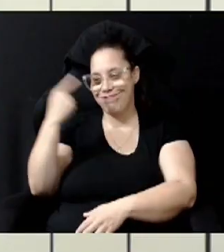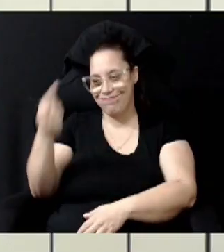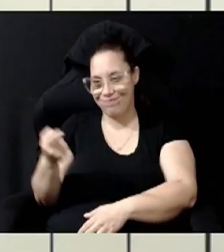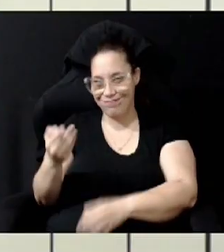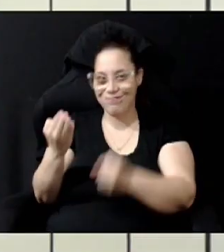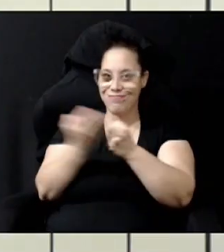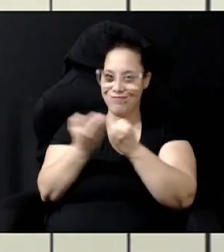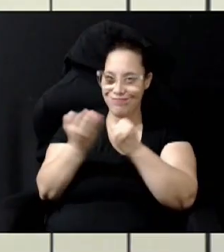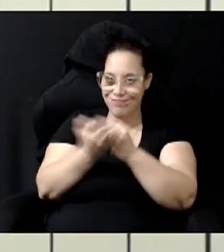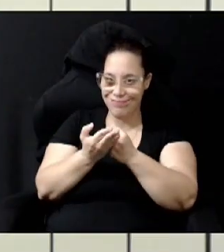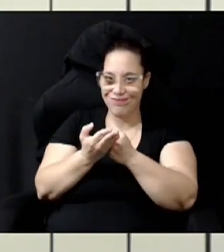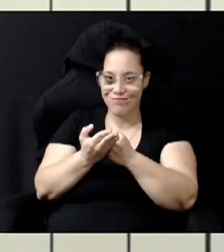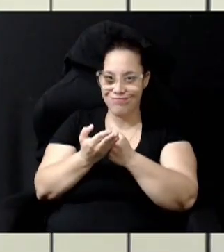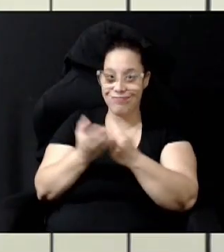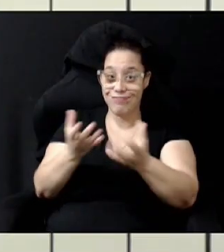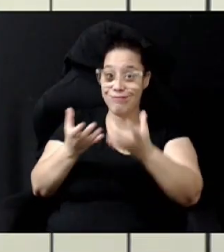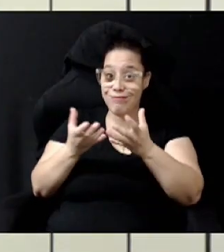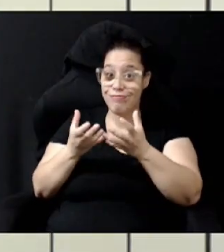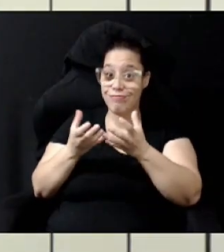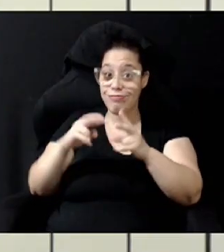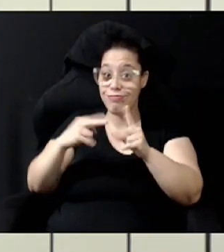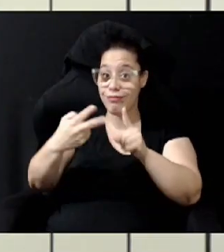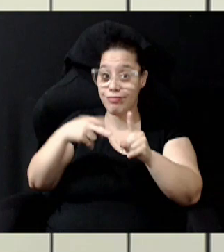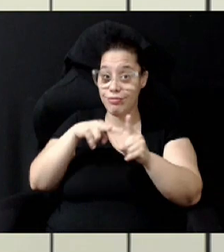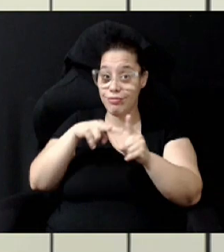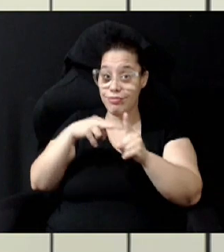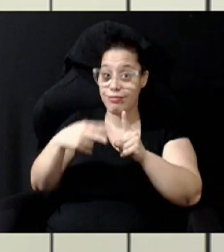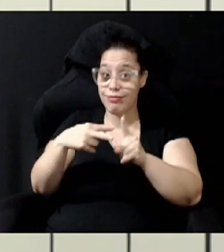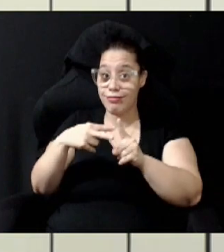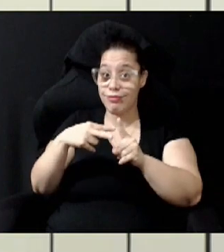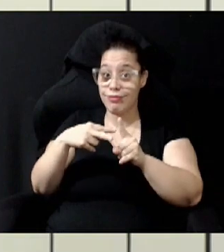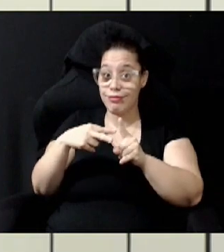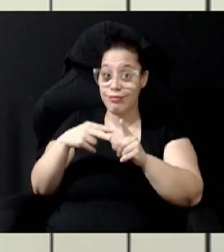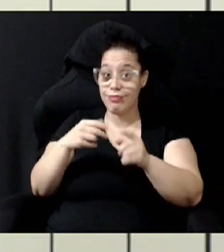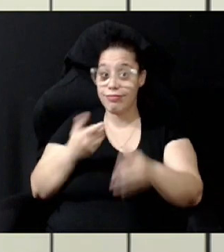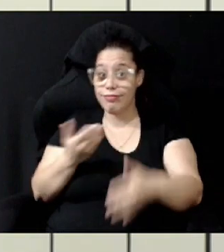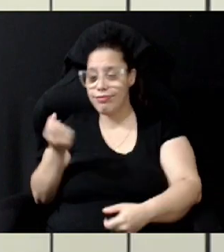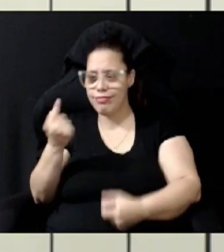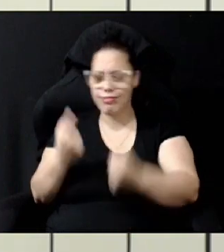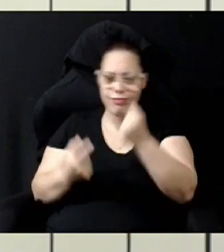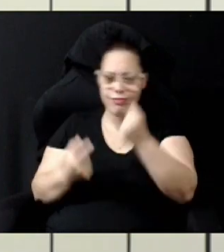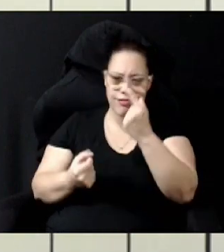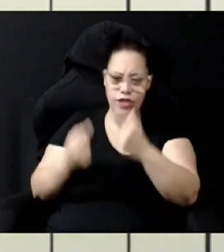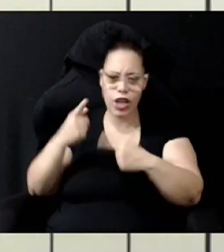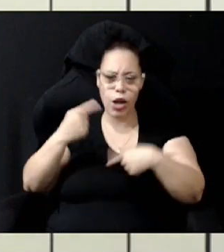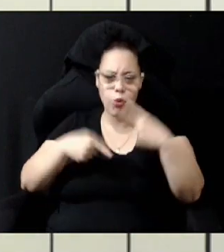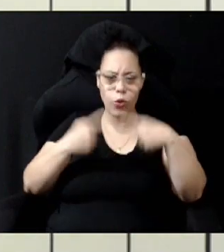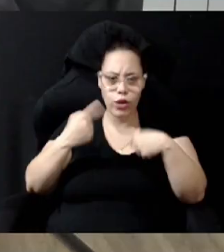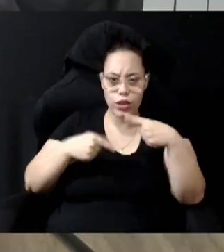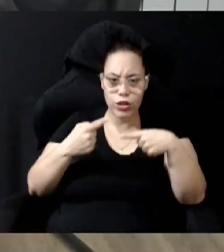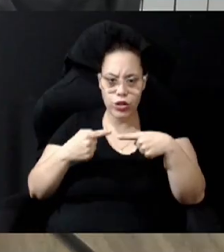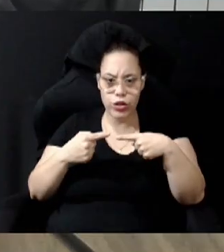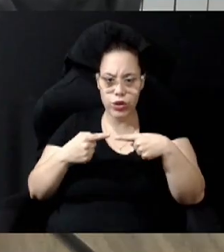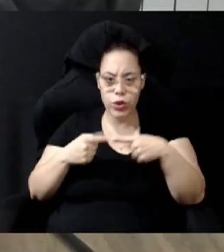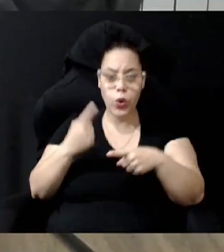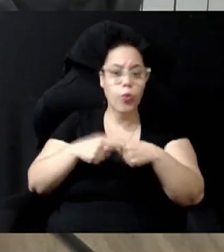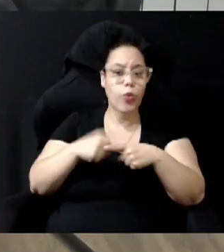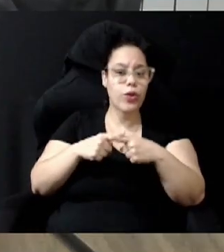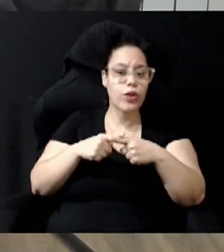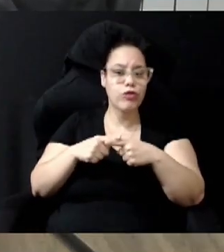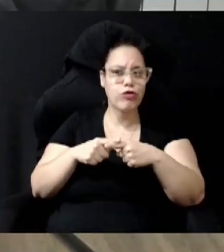intervalo, eu quero saber o seu ponto de vista sobre as divergências na política, né? E por que o seu humor vai a zero? O